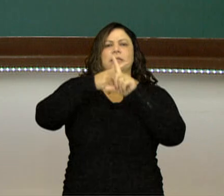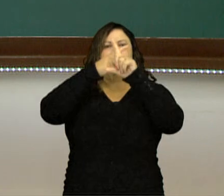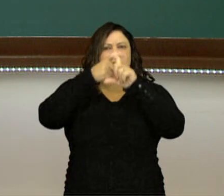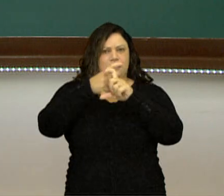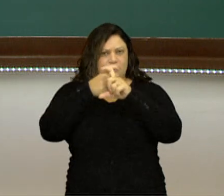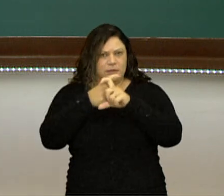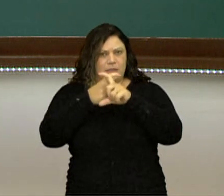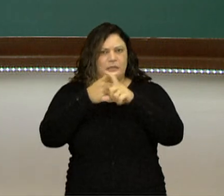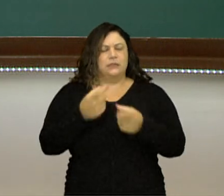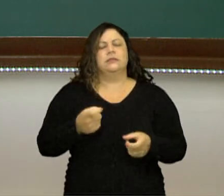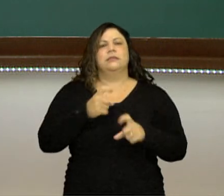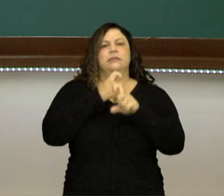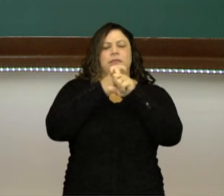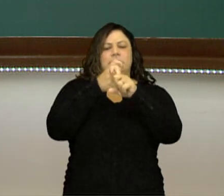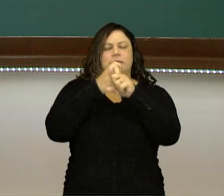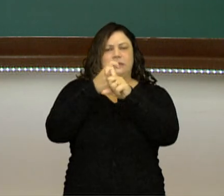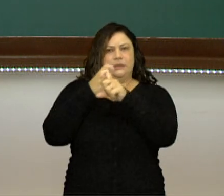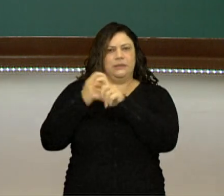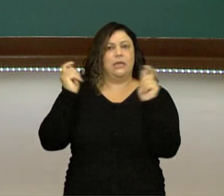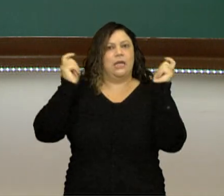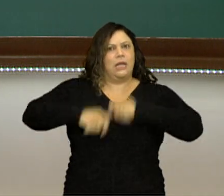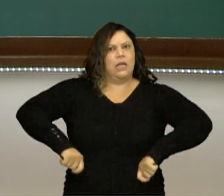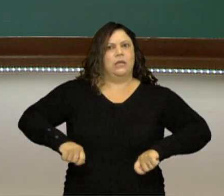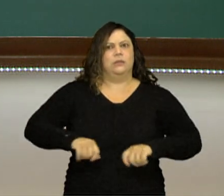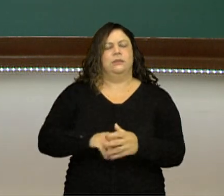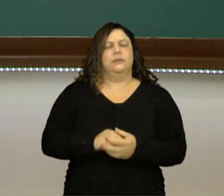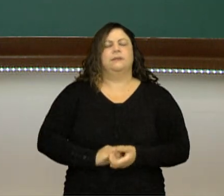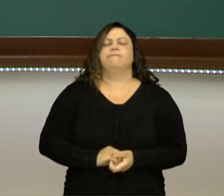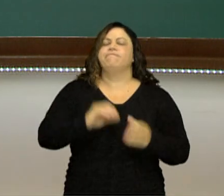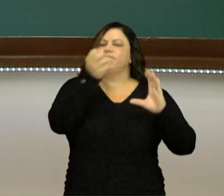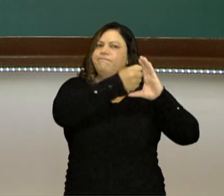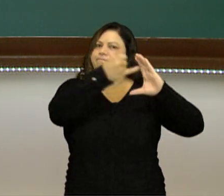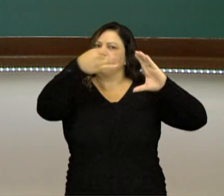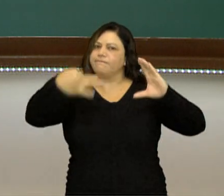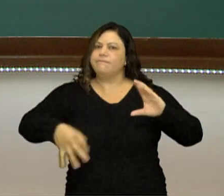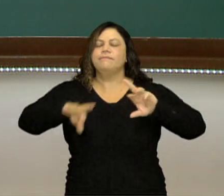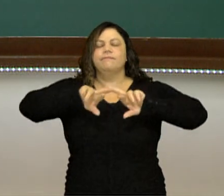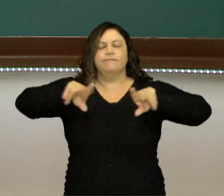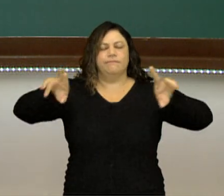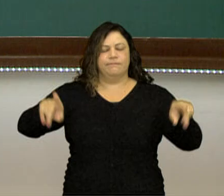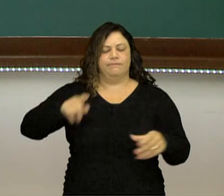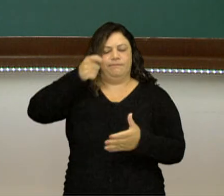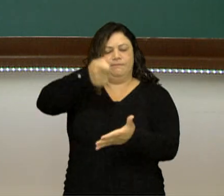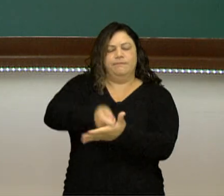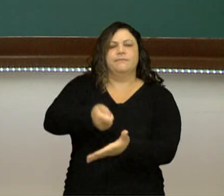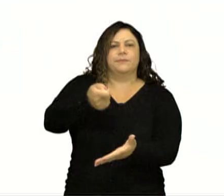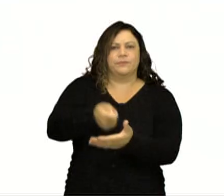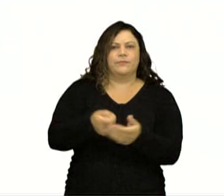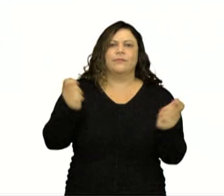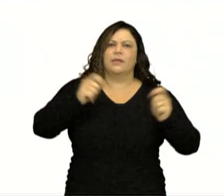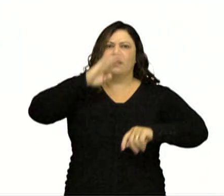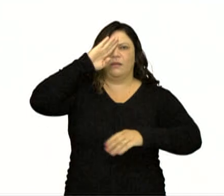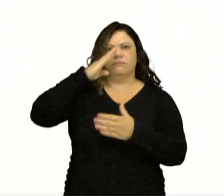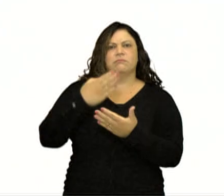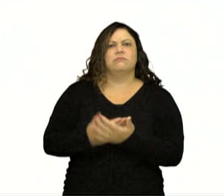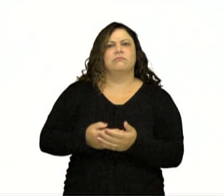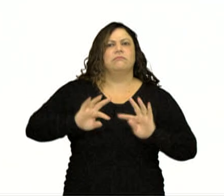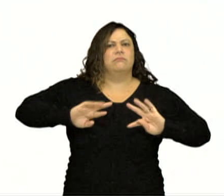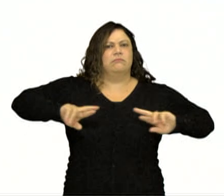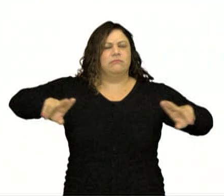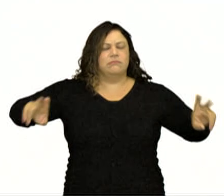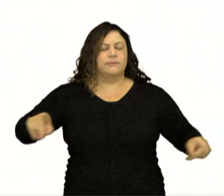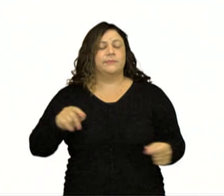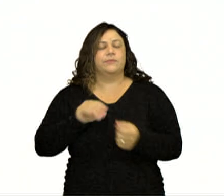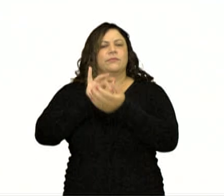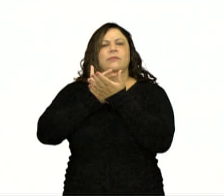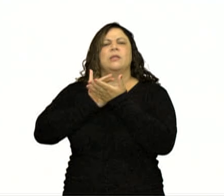festividade. Mas vamos então aqui. Entre as características de um regime totalitário estão a crença em que os inimigos